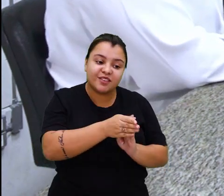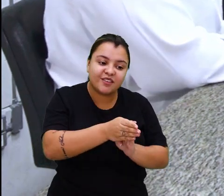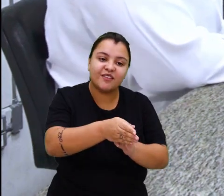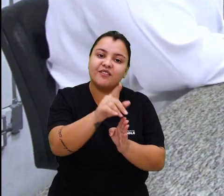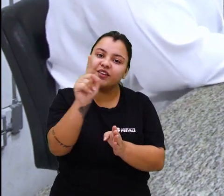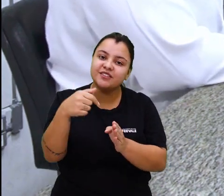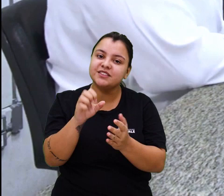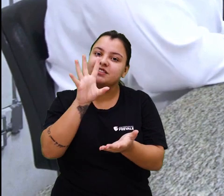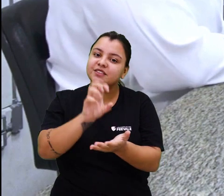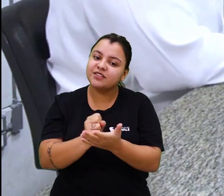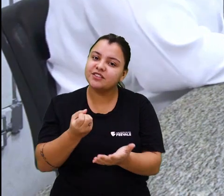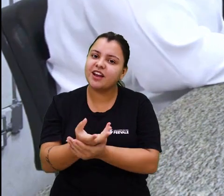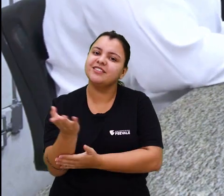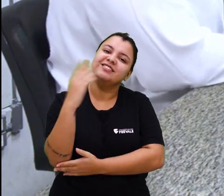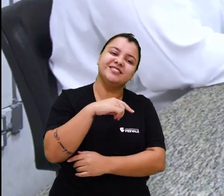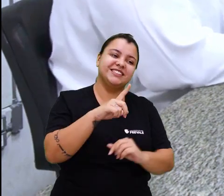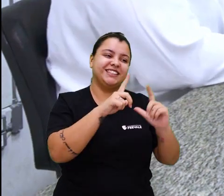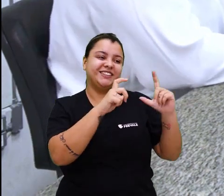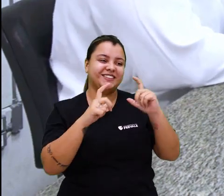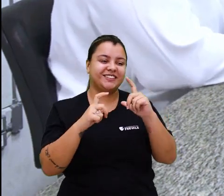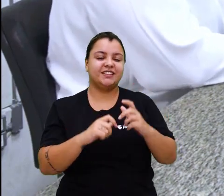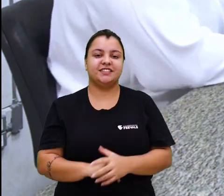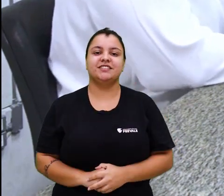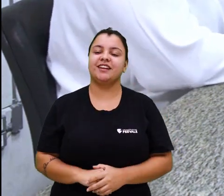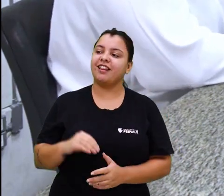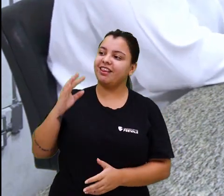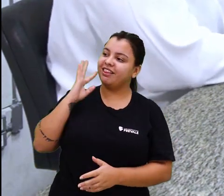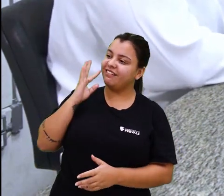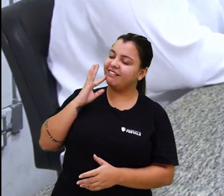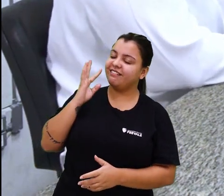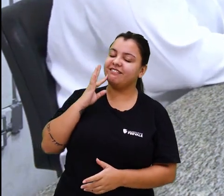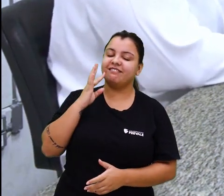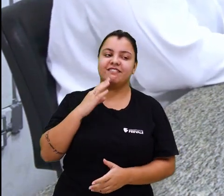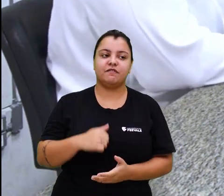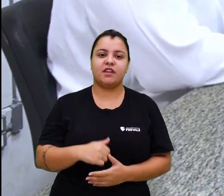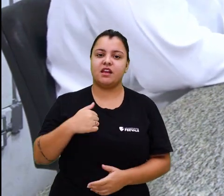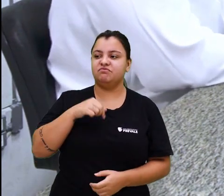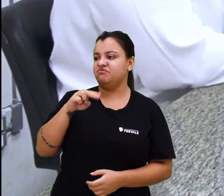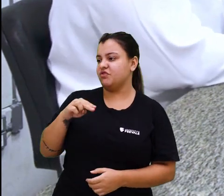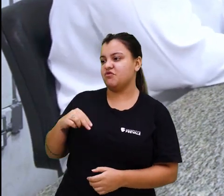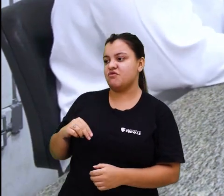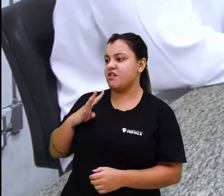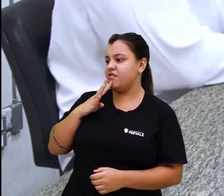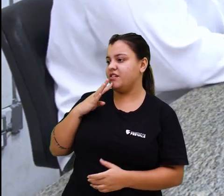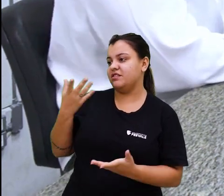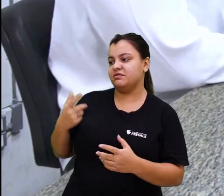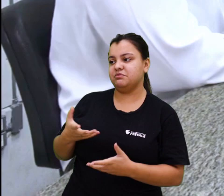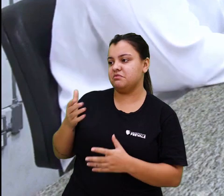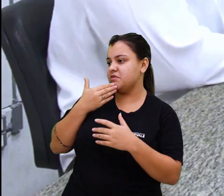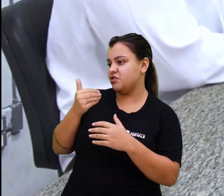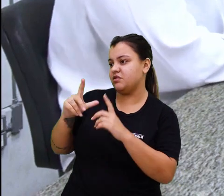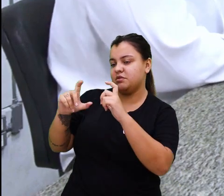podcast Vamos tirar uma foto show Gente eu nunca fui reconhecido